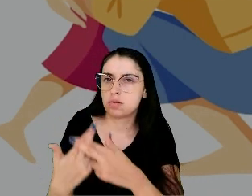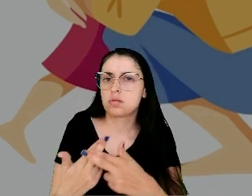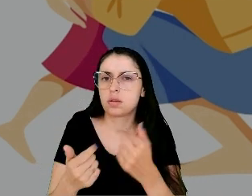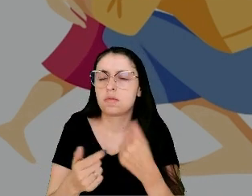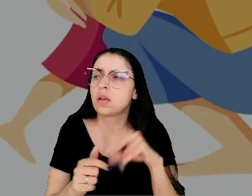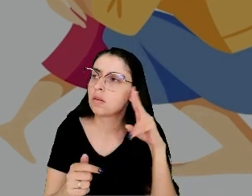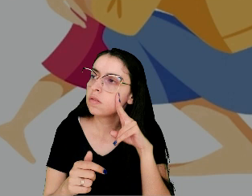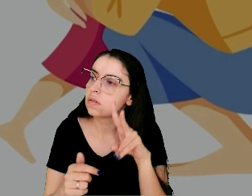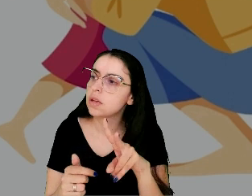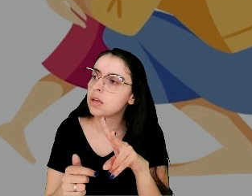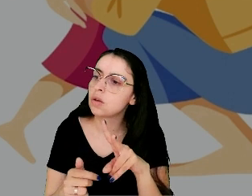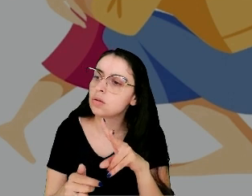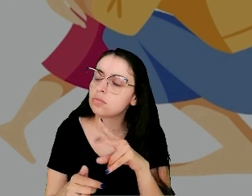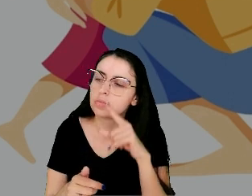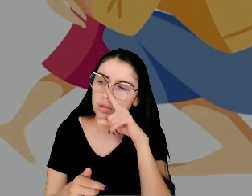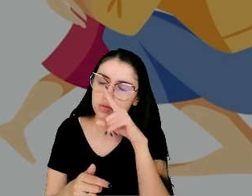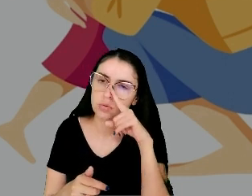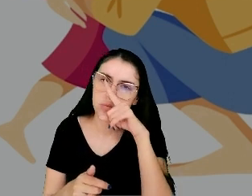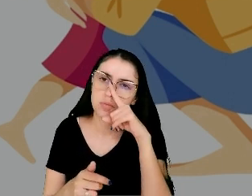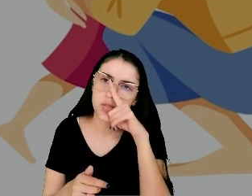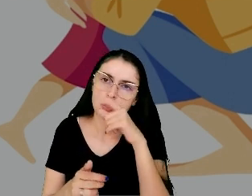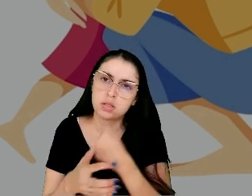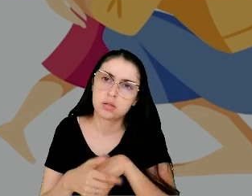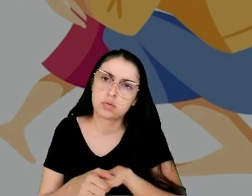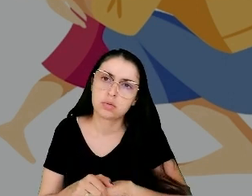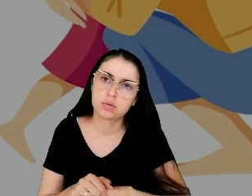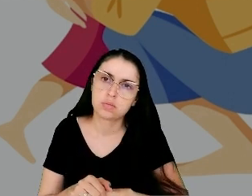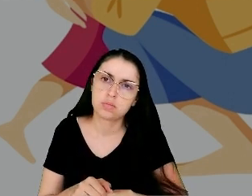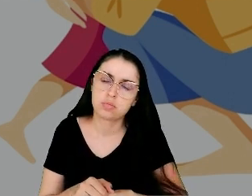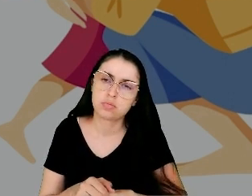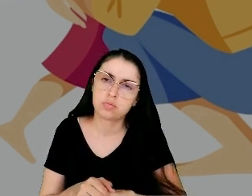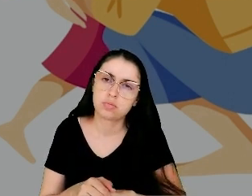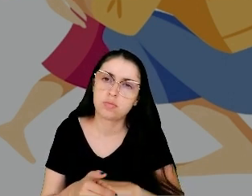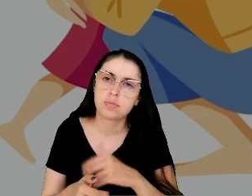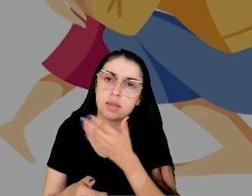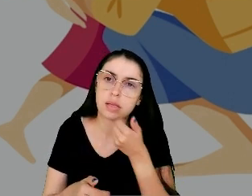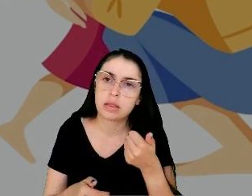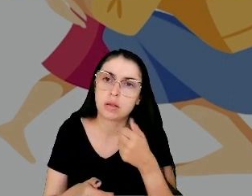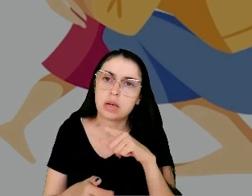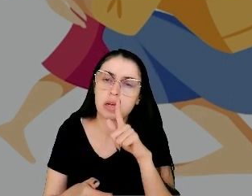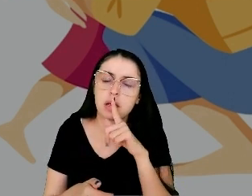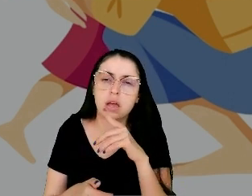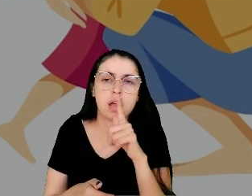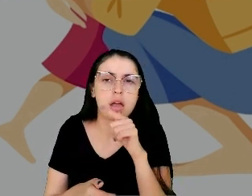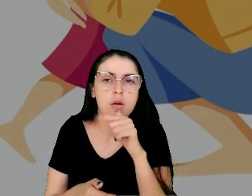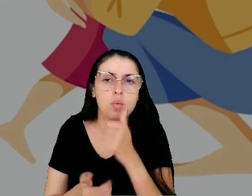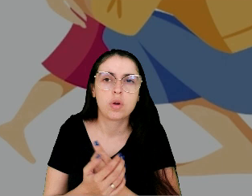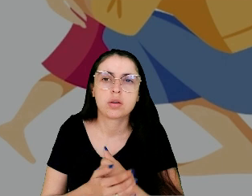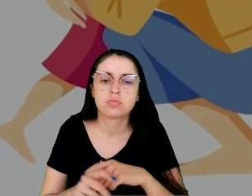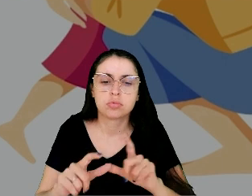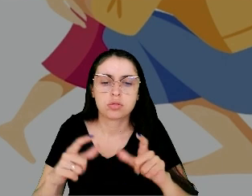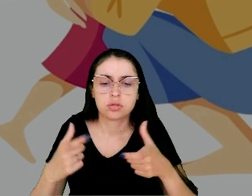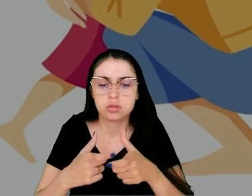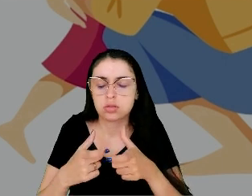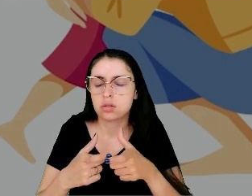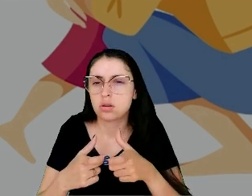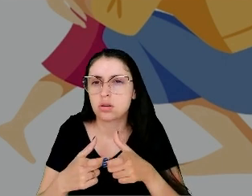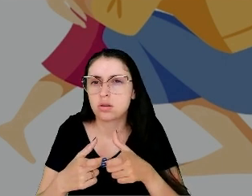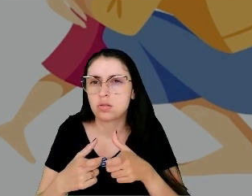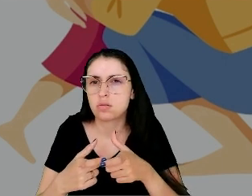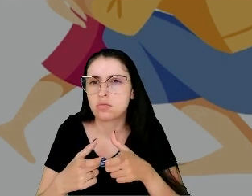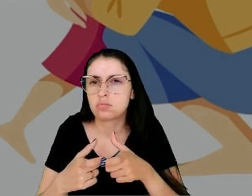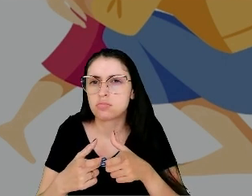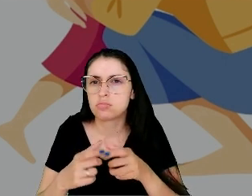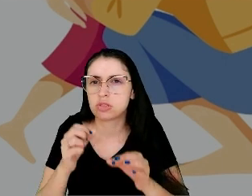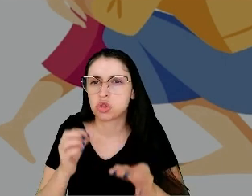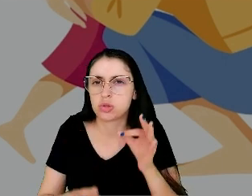para os riscos da nossa qualidade da água no nosso sistema